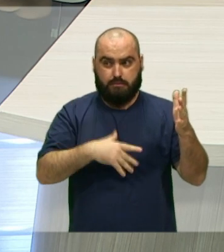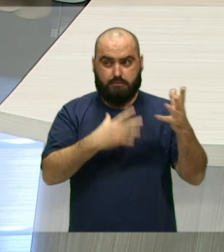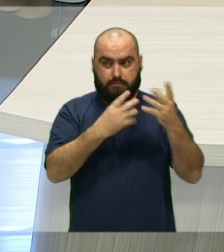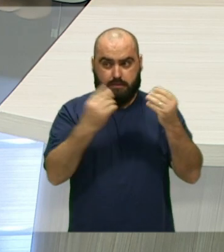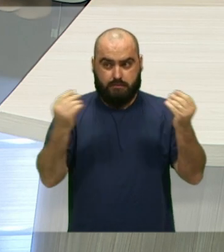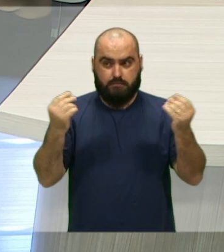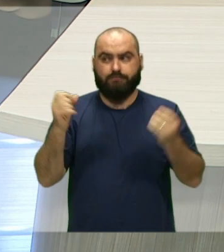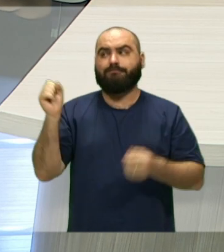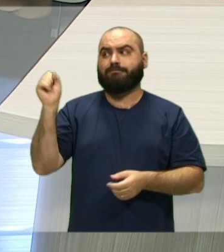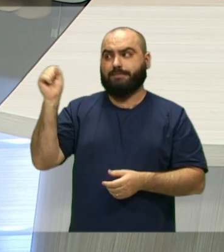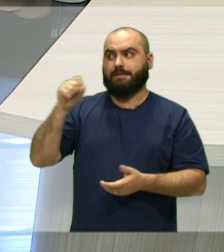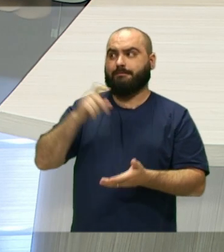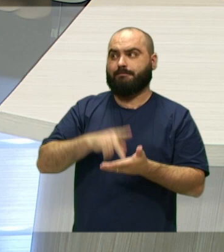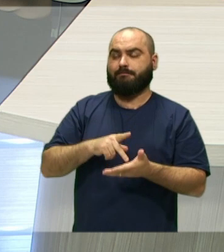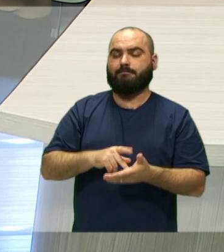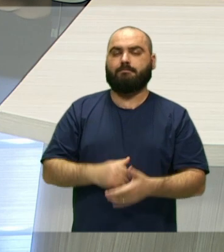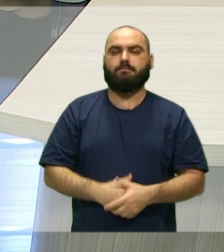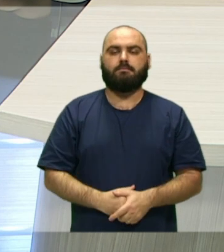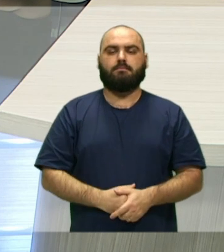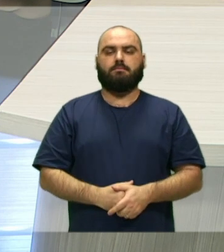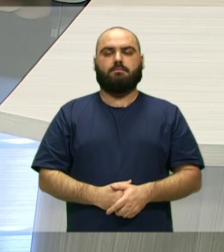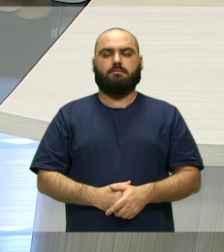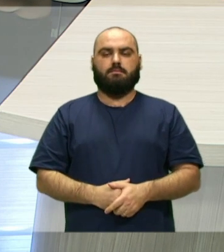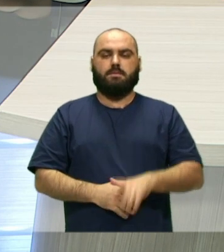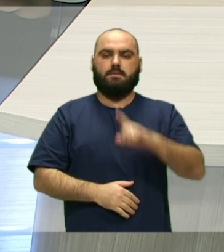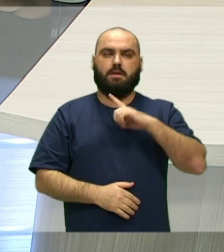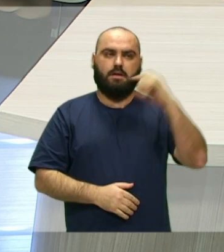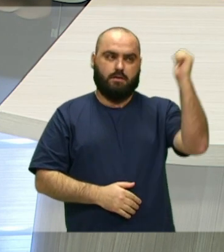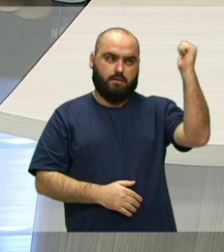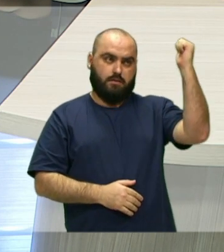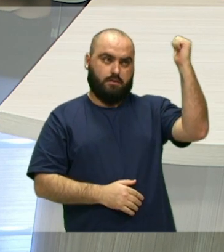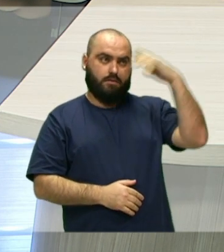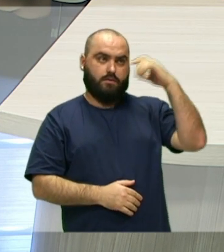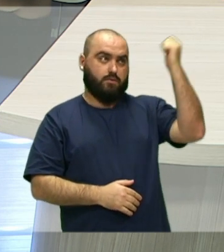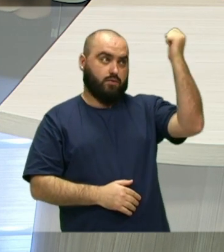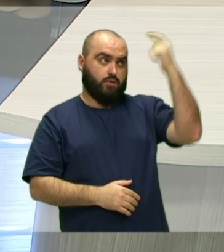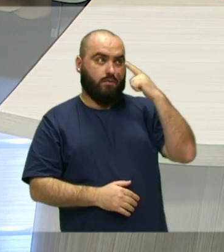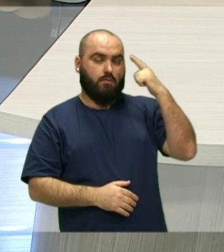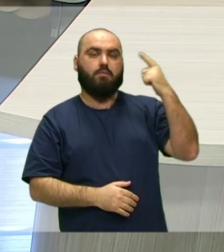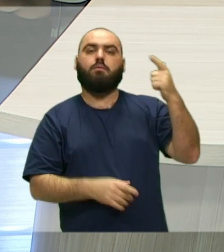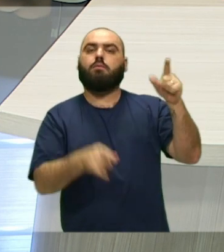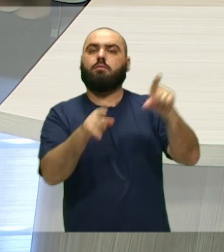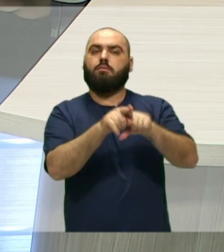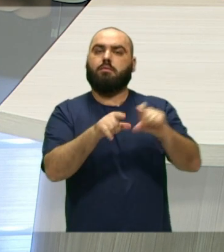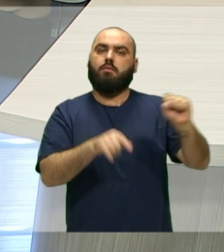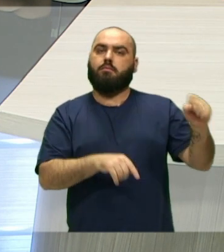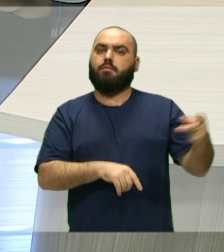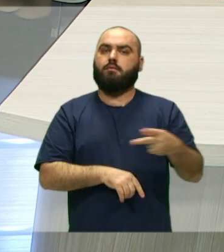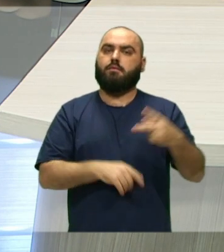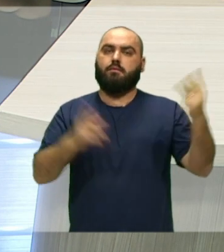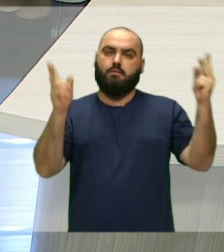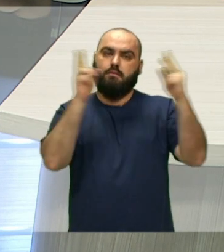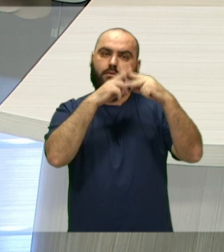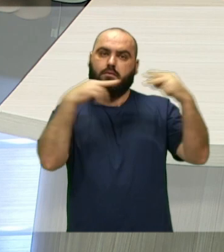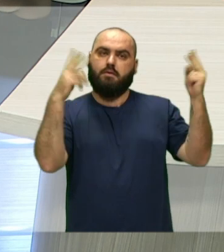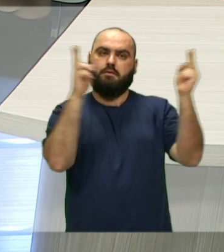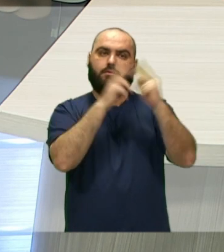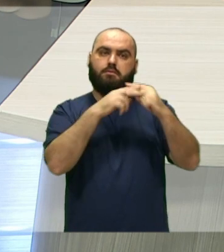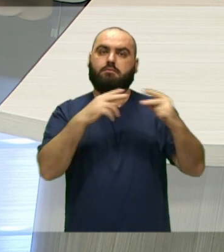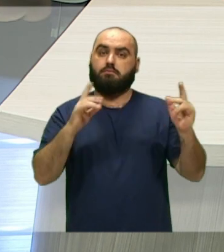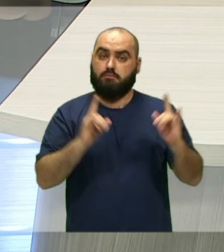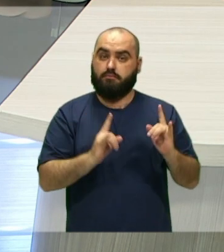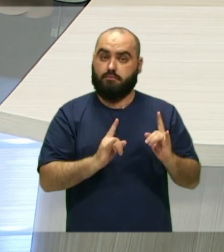é E aí também a gente tem a iluminação natural e o aproveitamento da da ventilação natural o prédio já